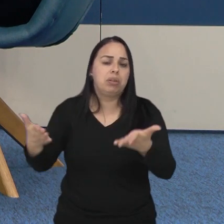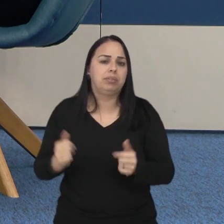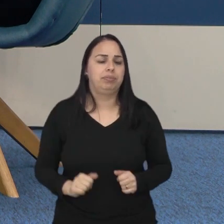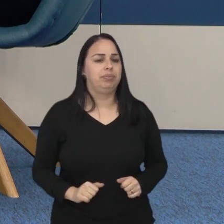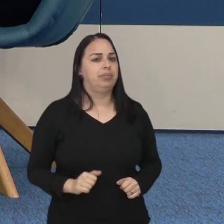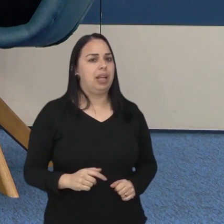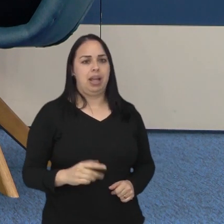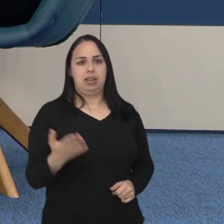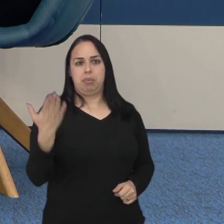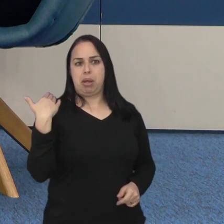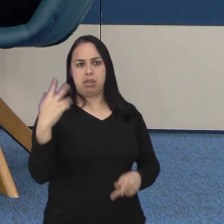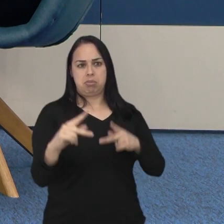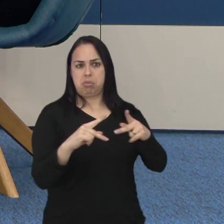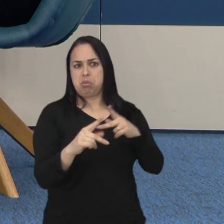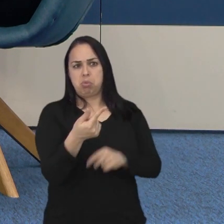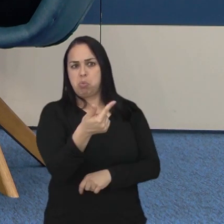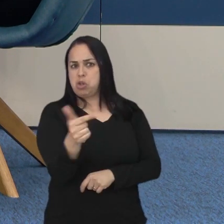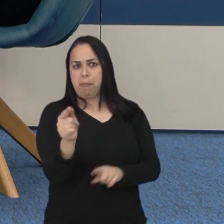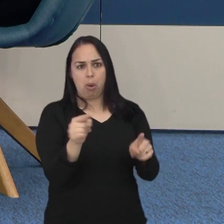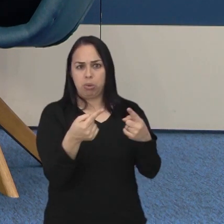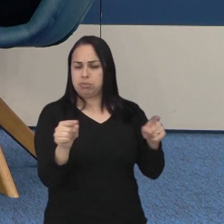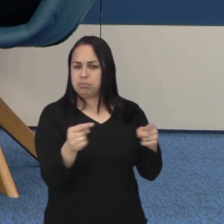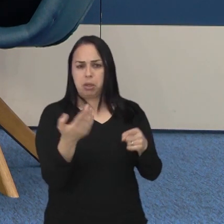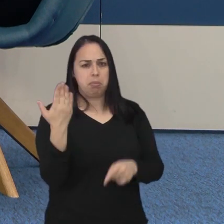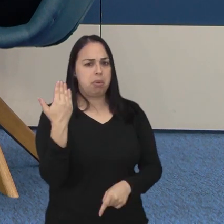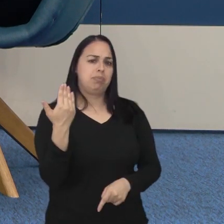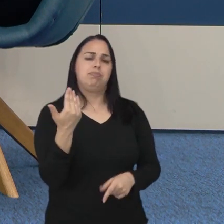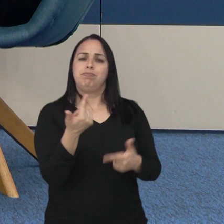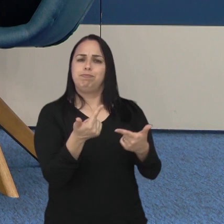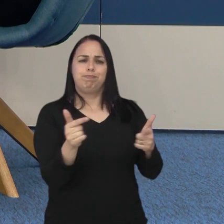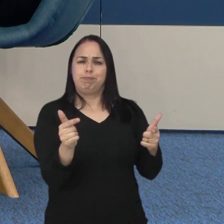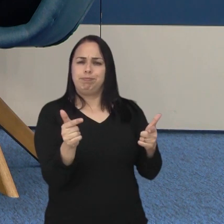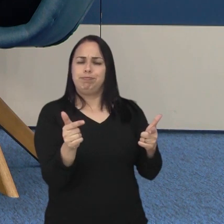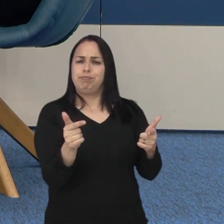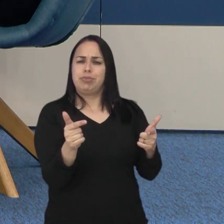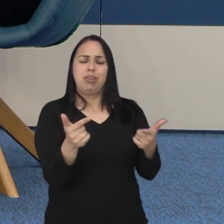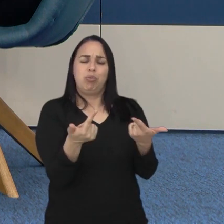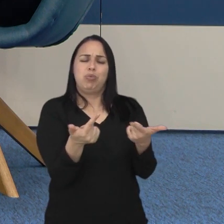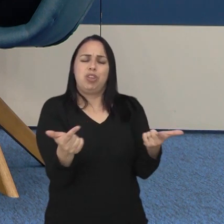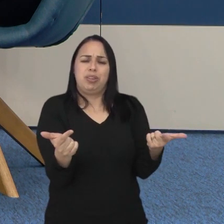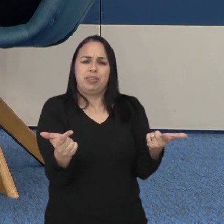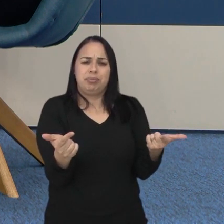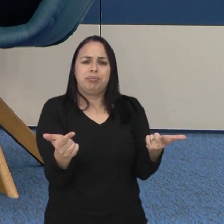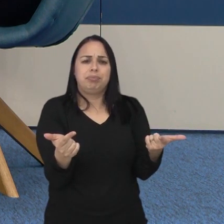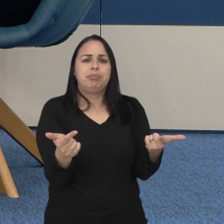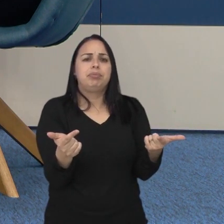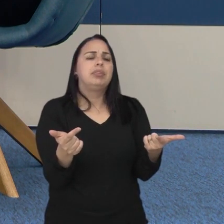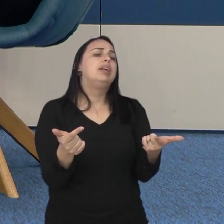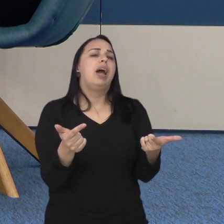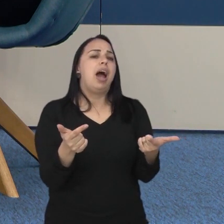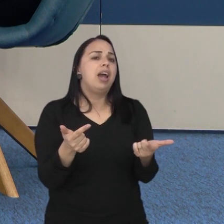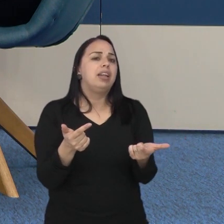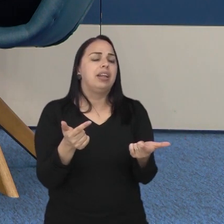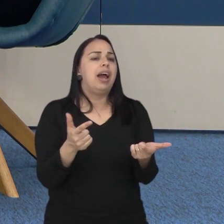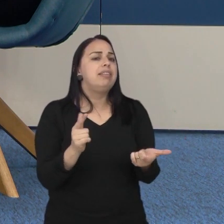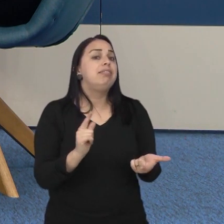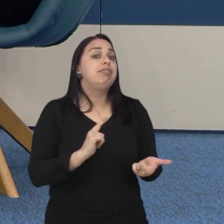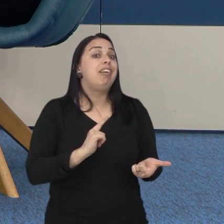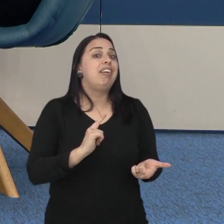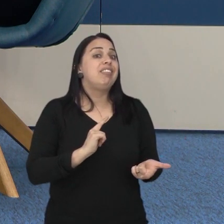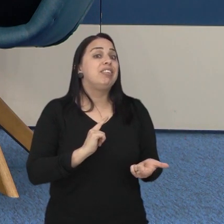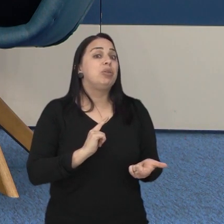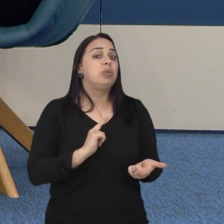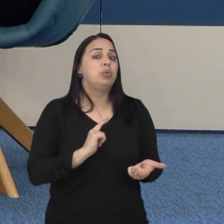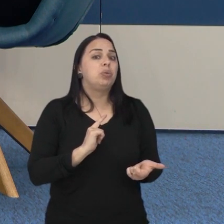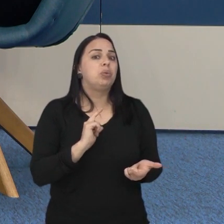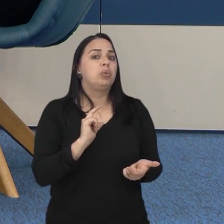escrito? São José não tinha um hino da cidade, certo? Ele passou a ter